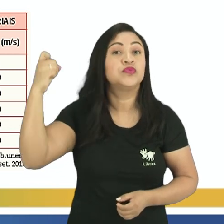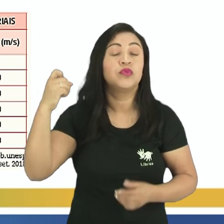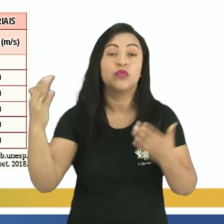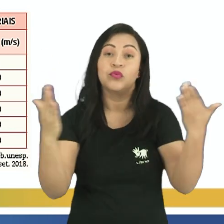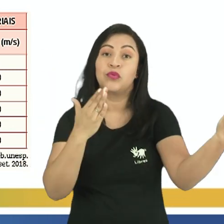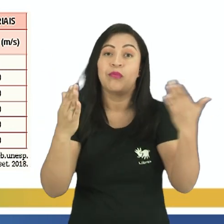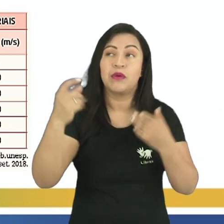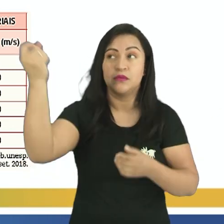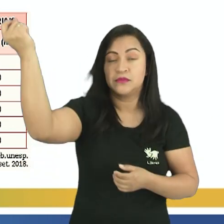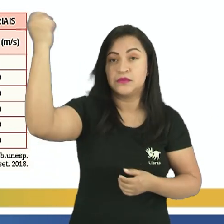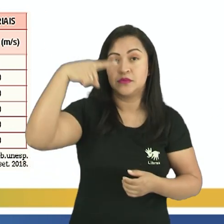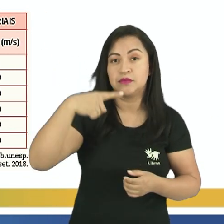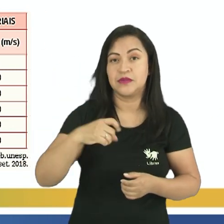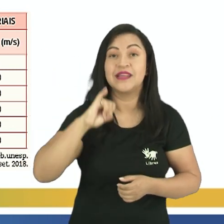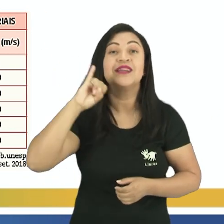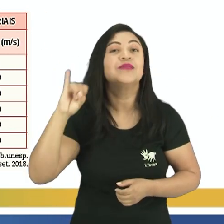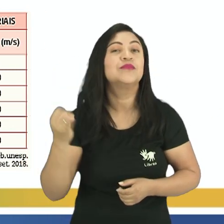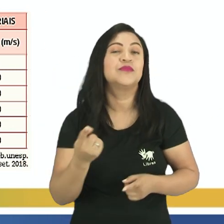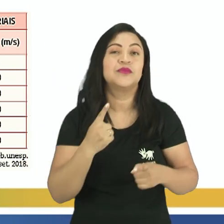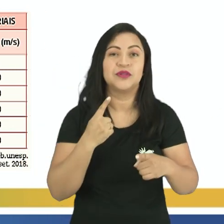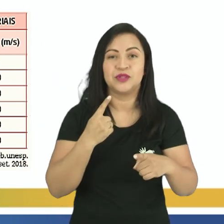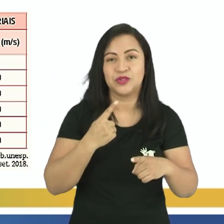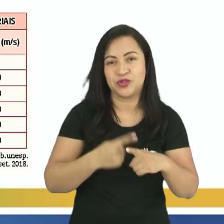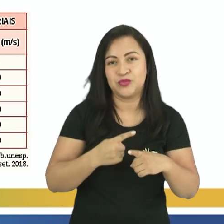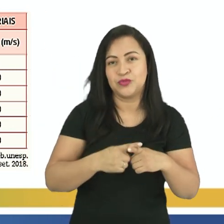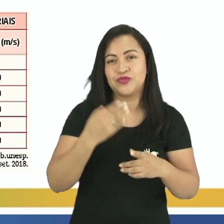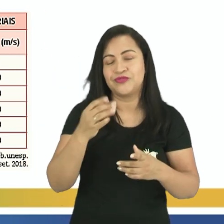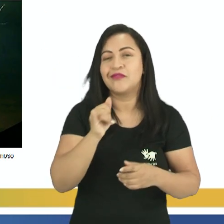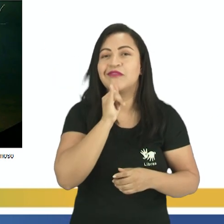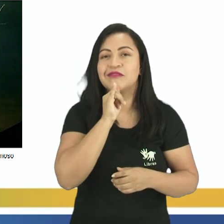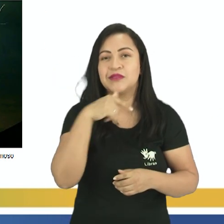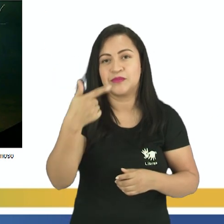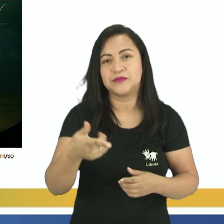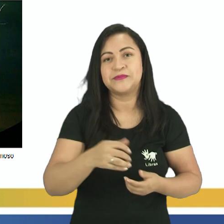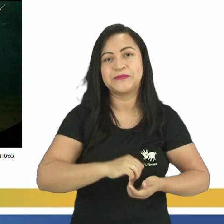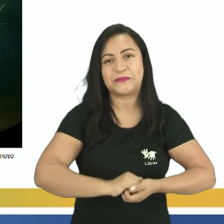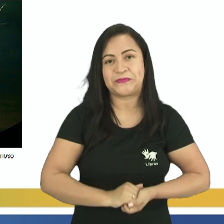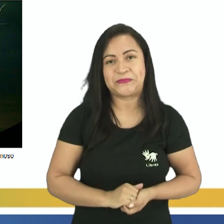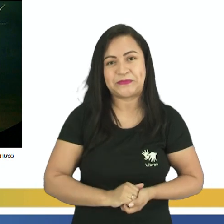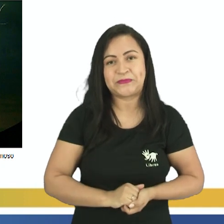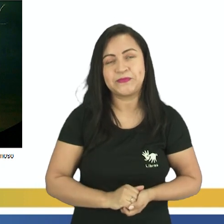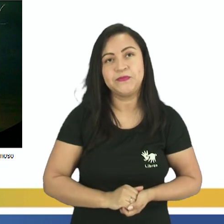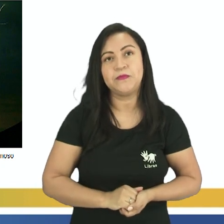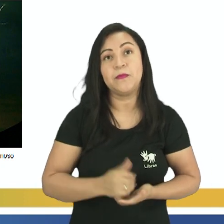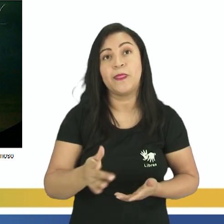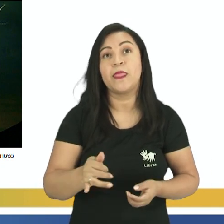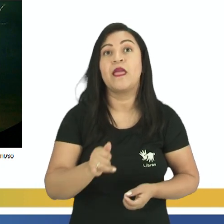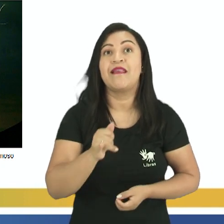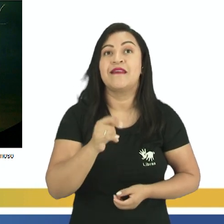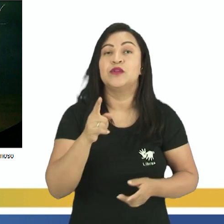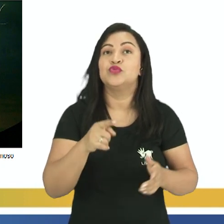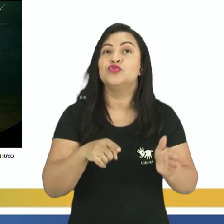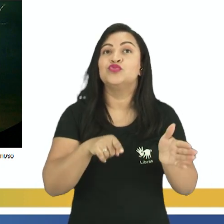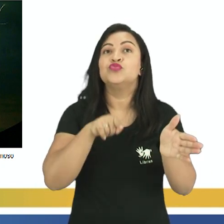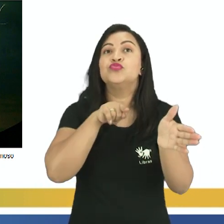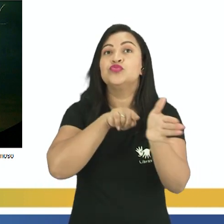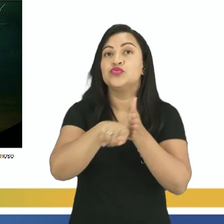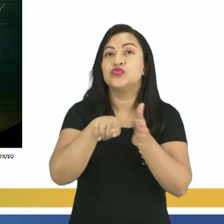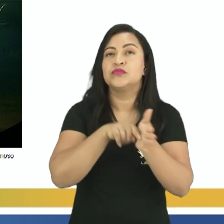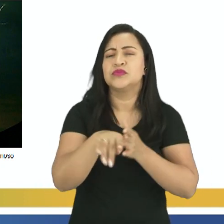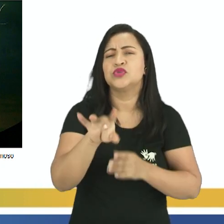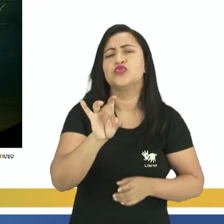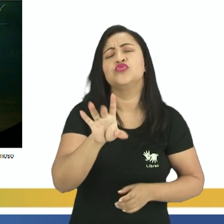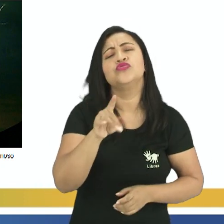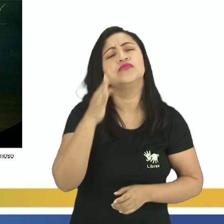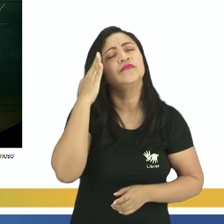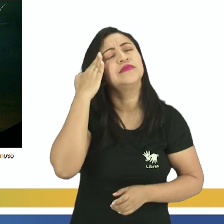a luz. E isso é importante para o próximo exemplo que eu vou dar para vocês. Então, eu trouxe aqui duas perguntas só para vocês